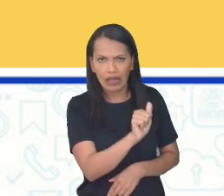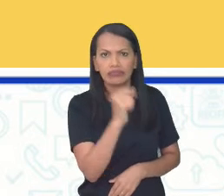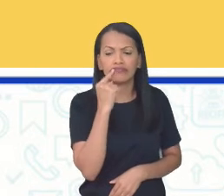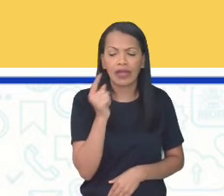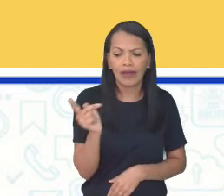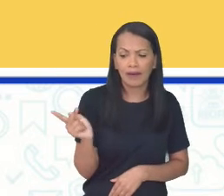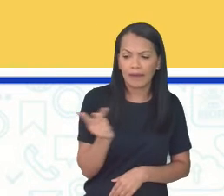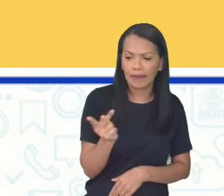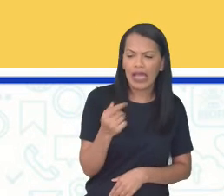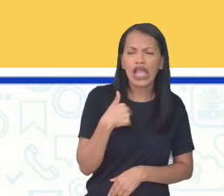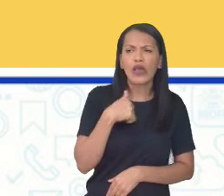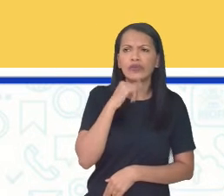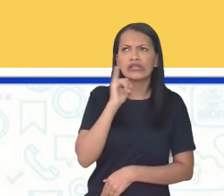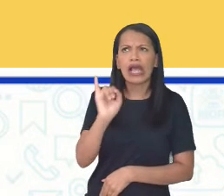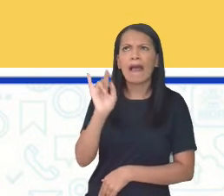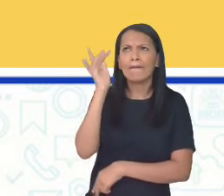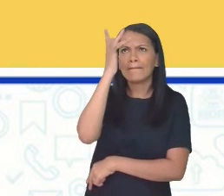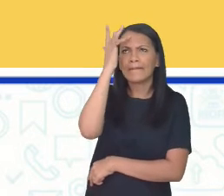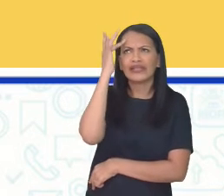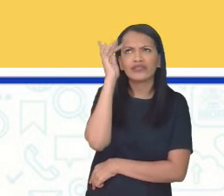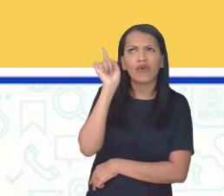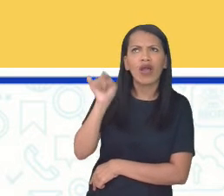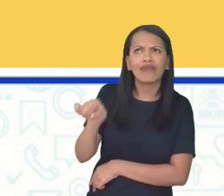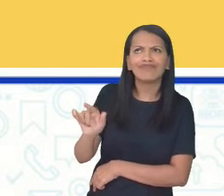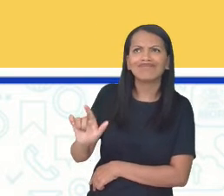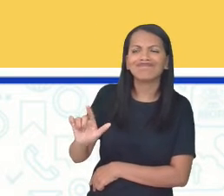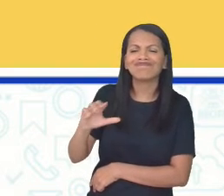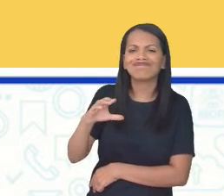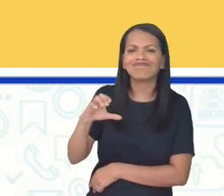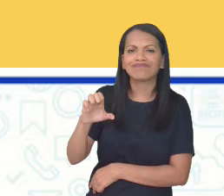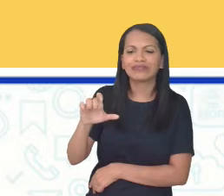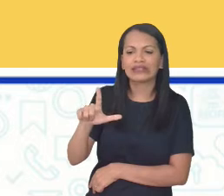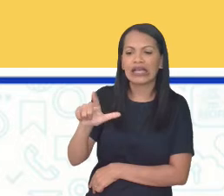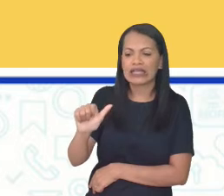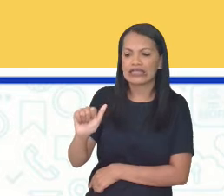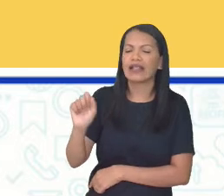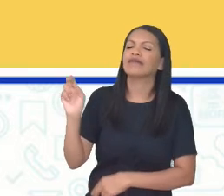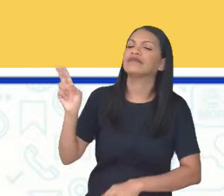da cela com C, não é? Quando eu falo,